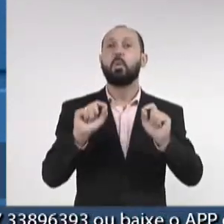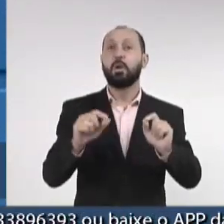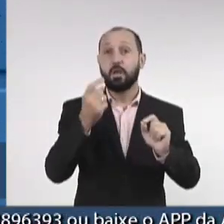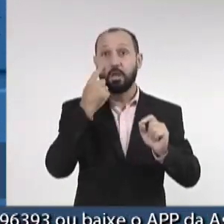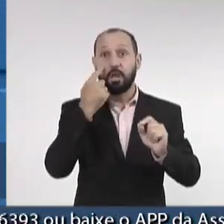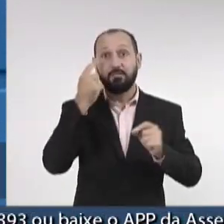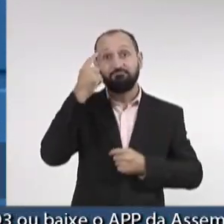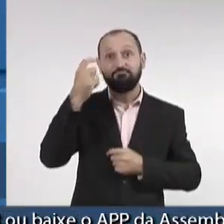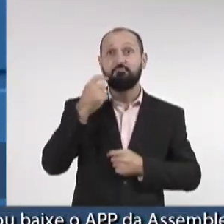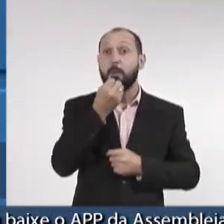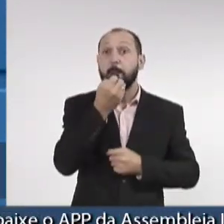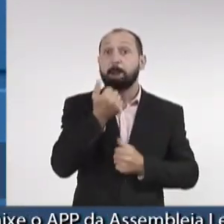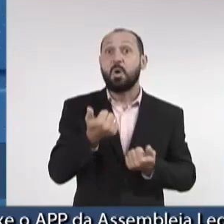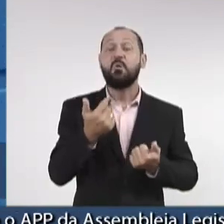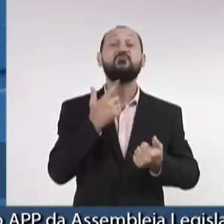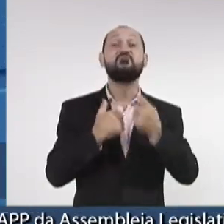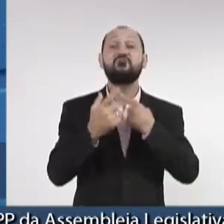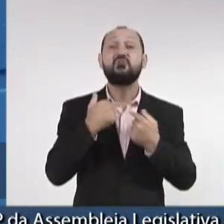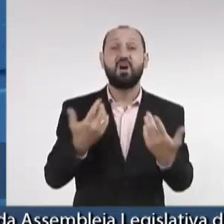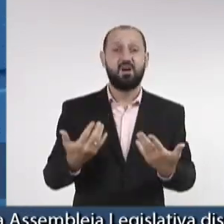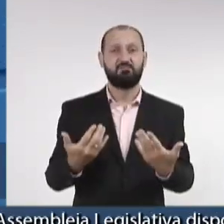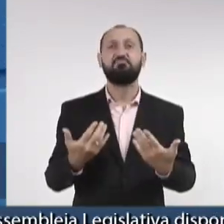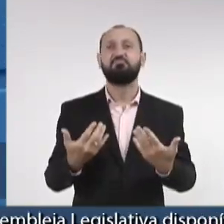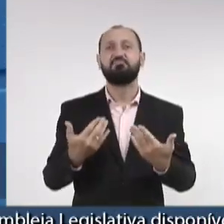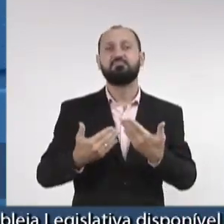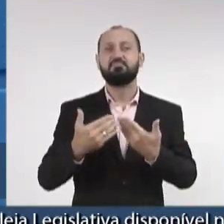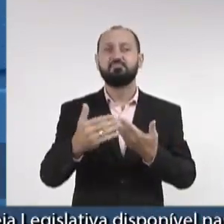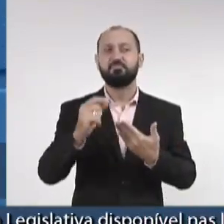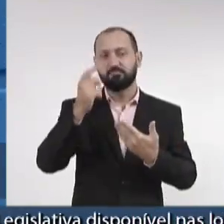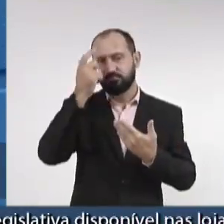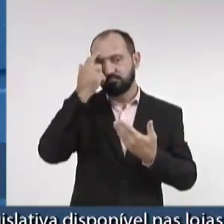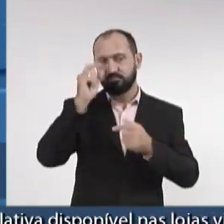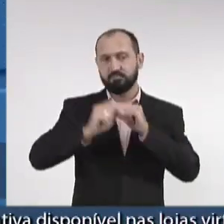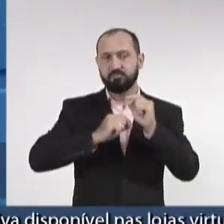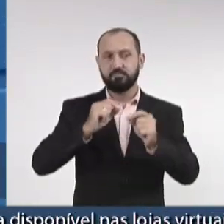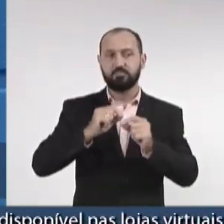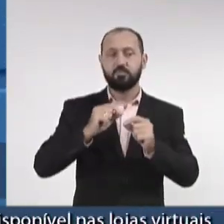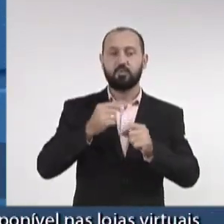sentem seguros, né? Nós não somos contra